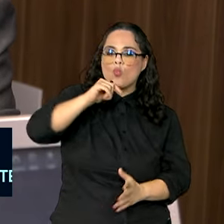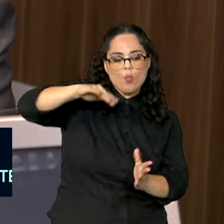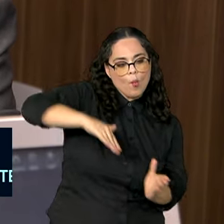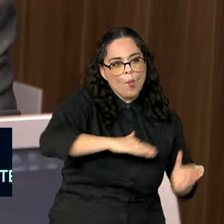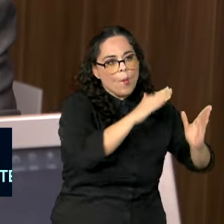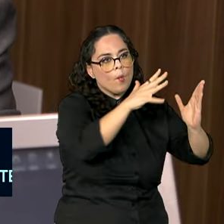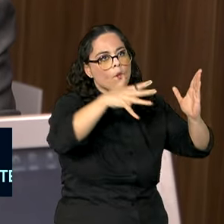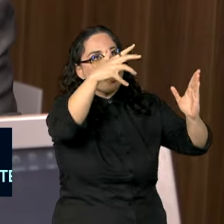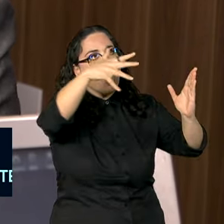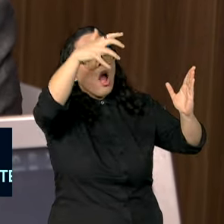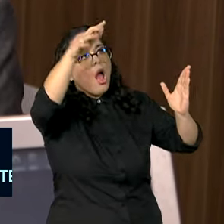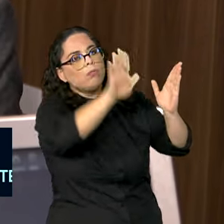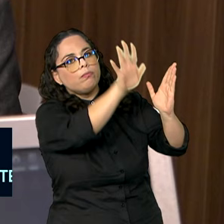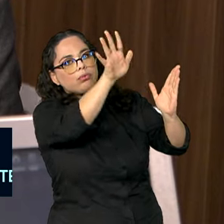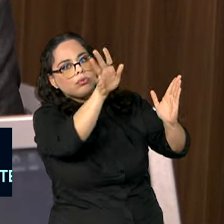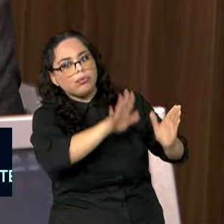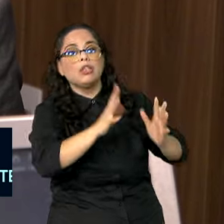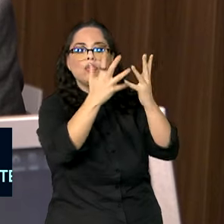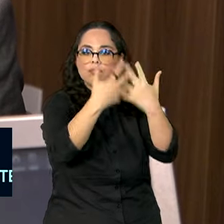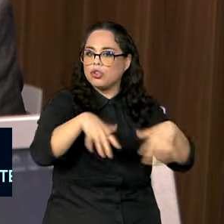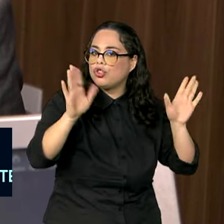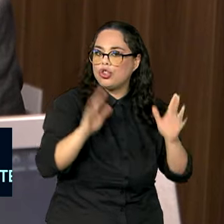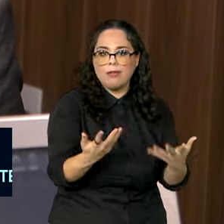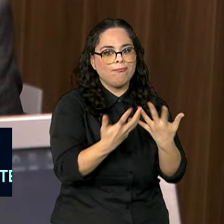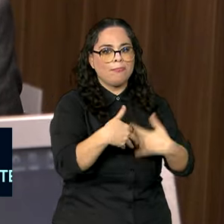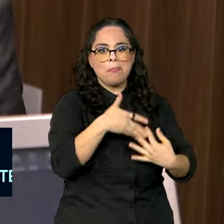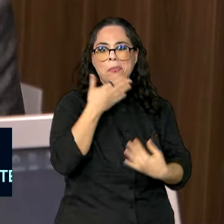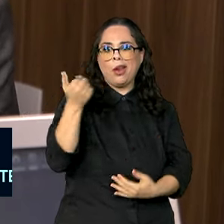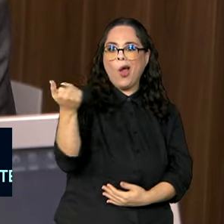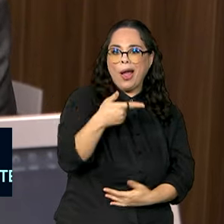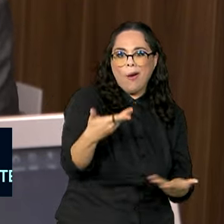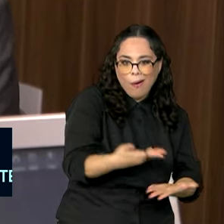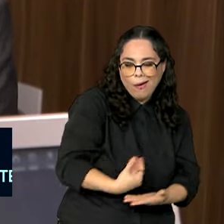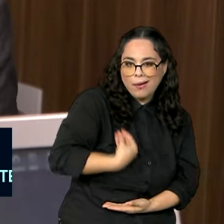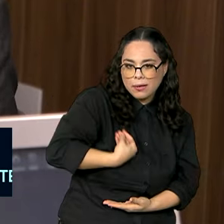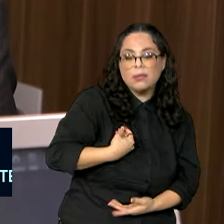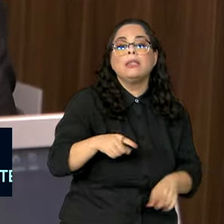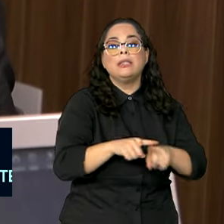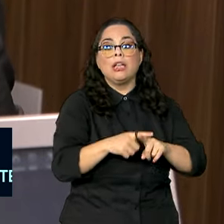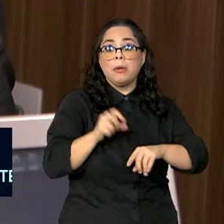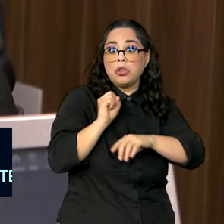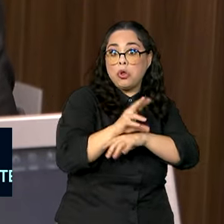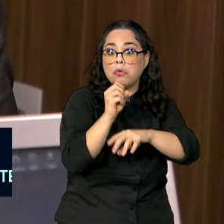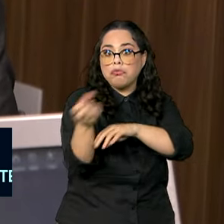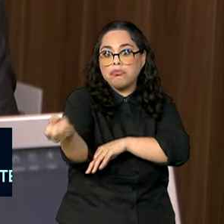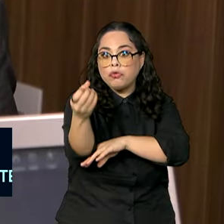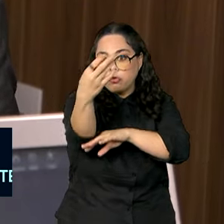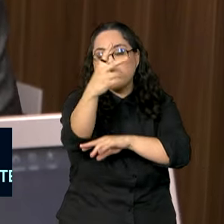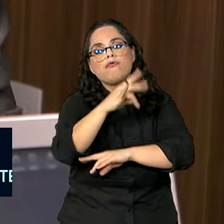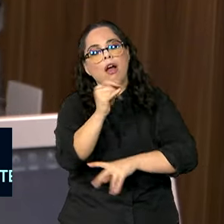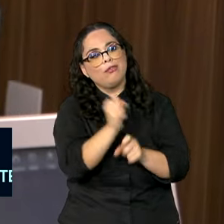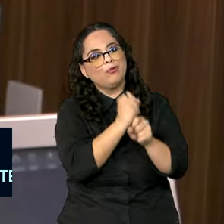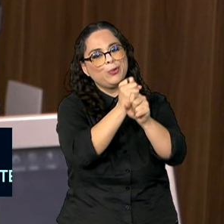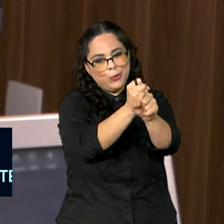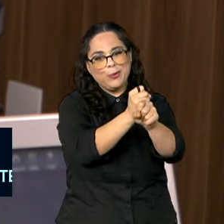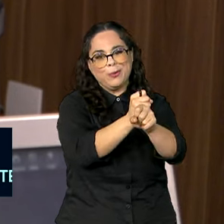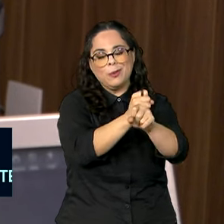garantir a funcionalidade do que a gente já tem hoje, mas também os novos empreendimentos que estão em fase de